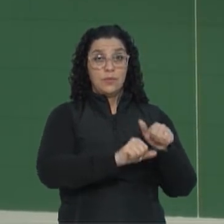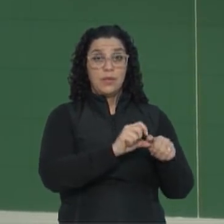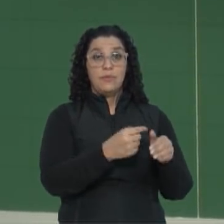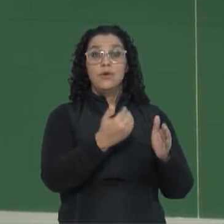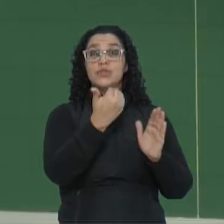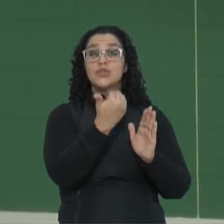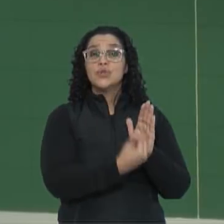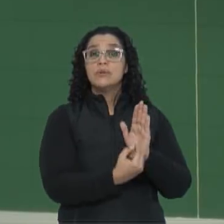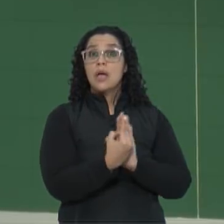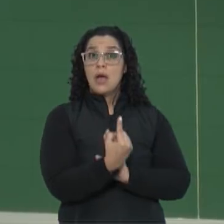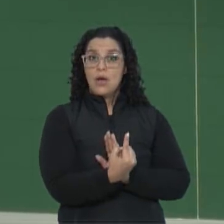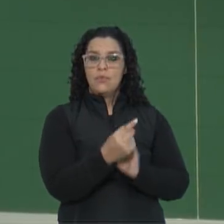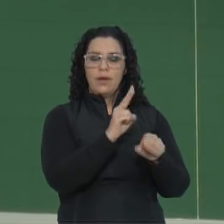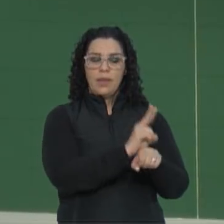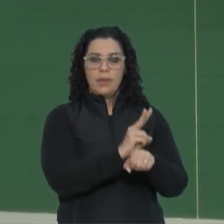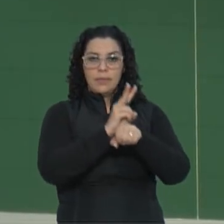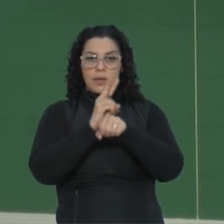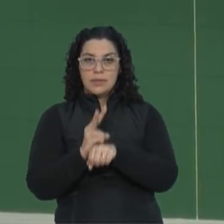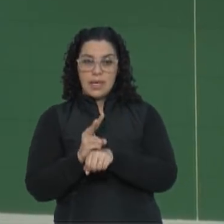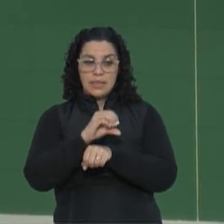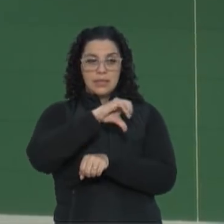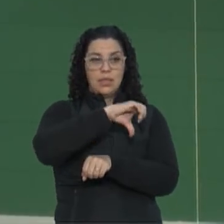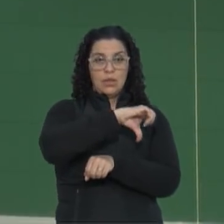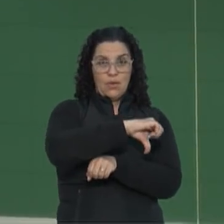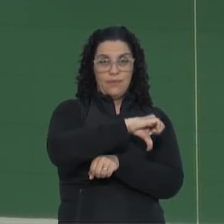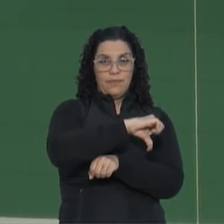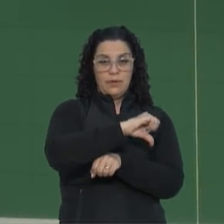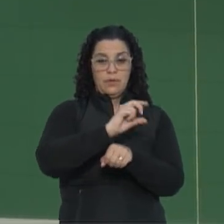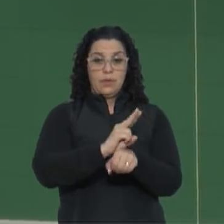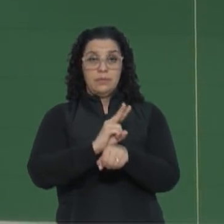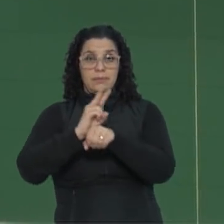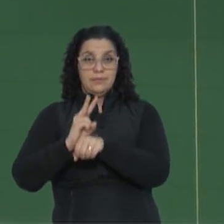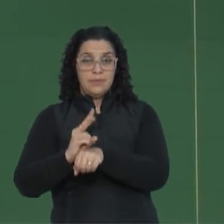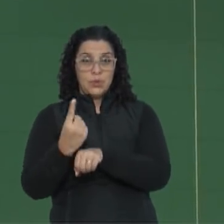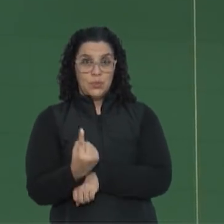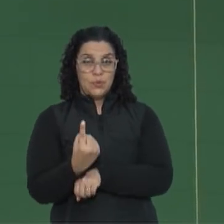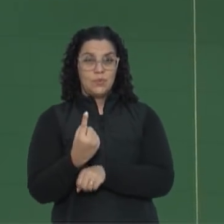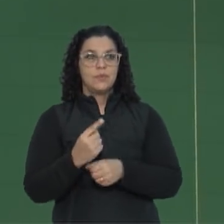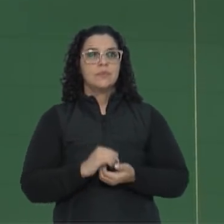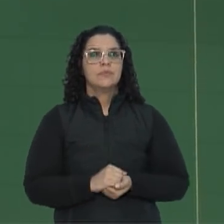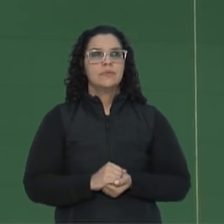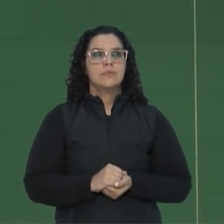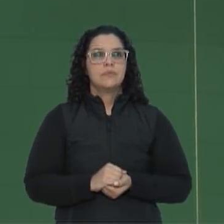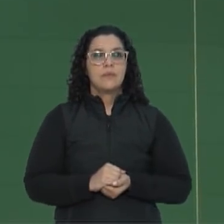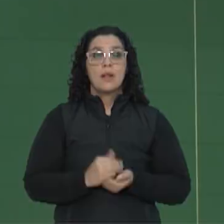Vou tirar uma unidade daqui e vai virar décimo.